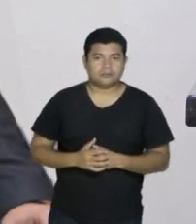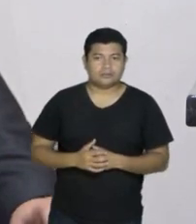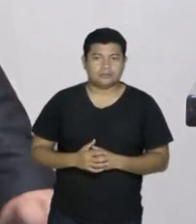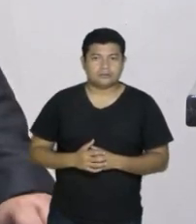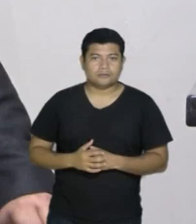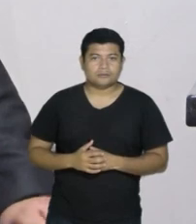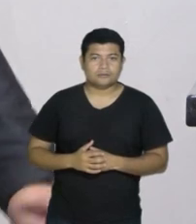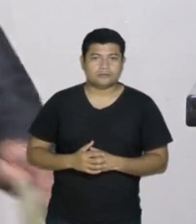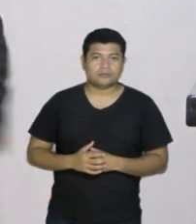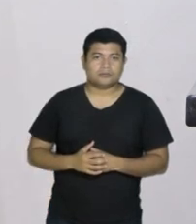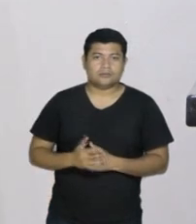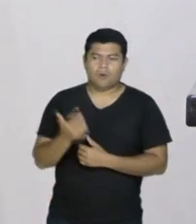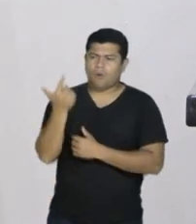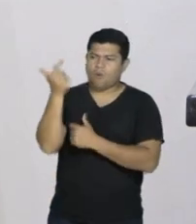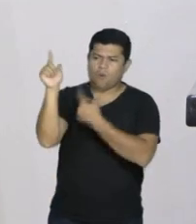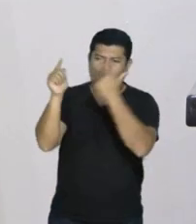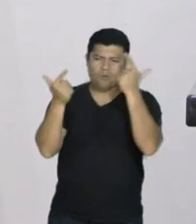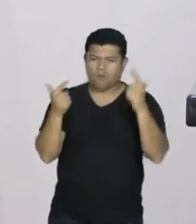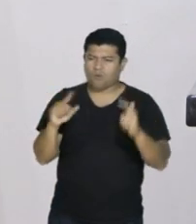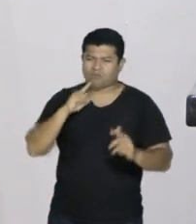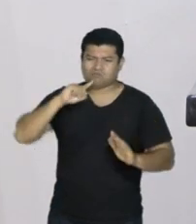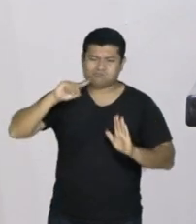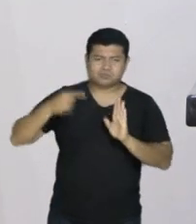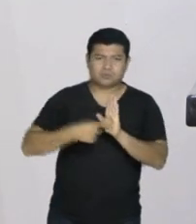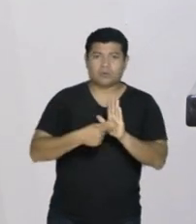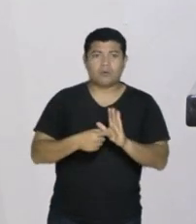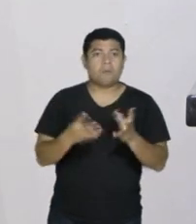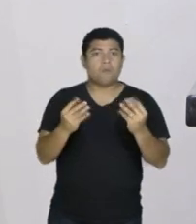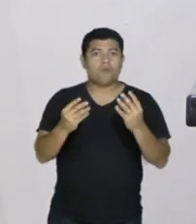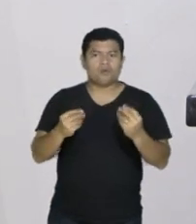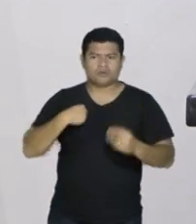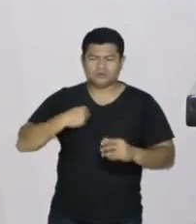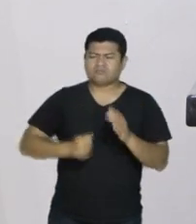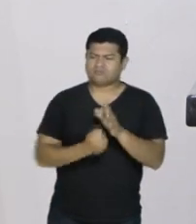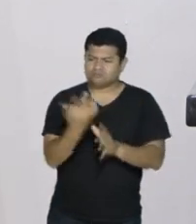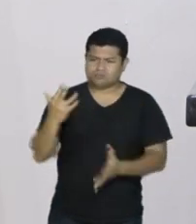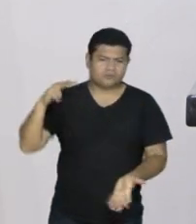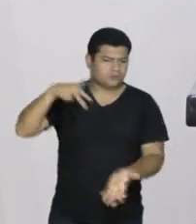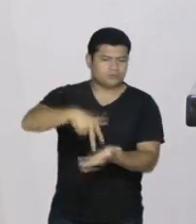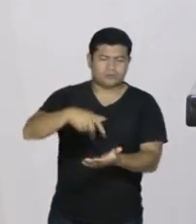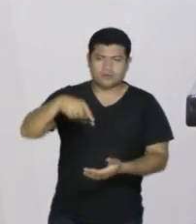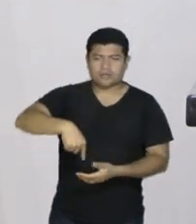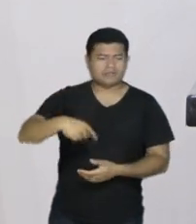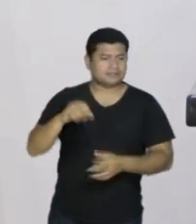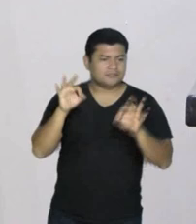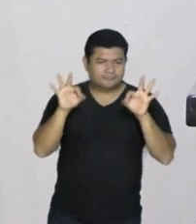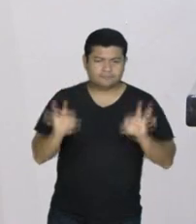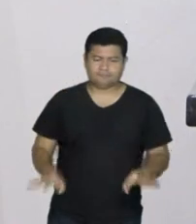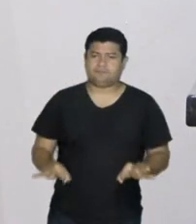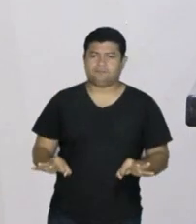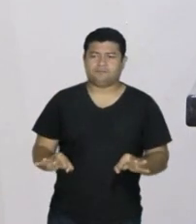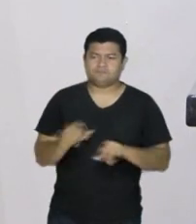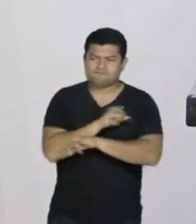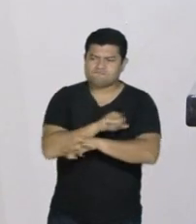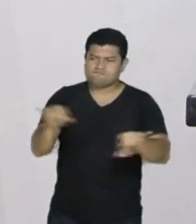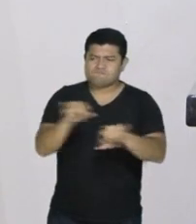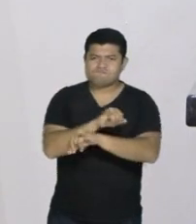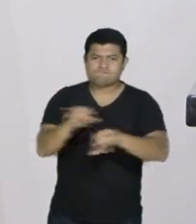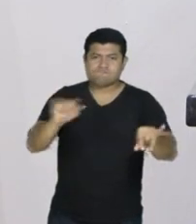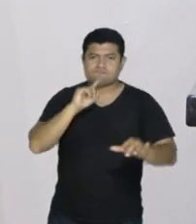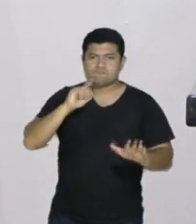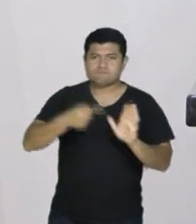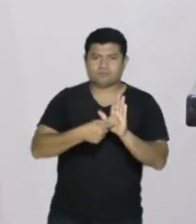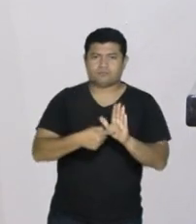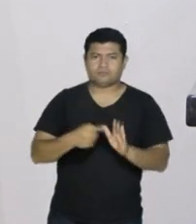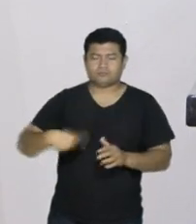essa e outras dezenas de denúncias serão feitas por mim aqui pode ter absoluta certeza que ninguém vai passar